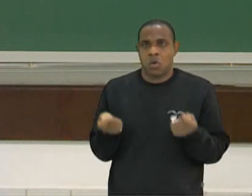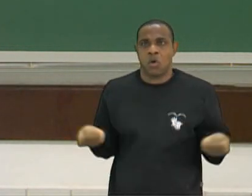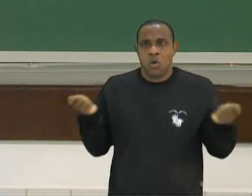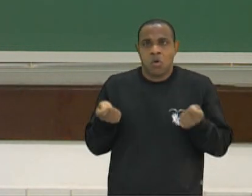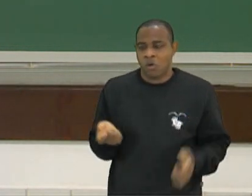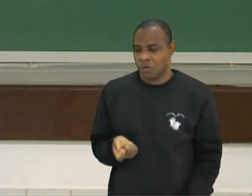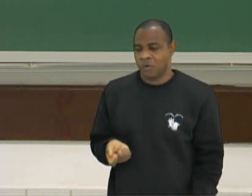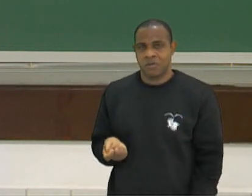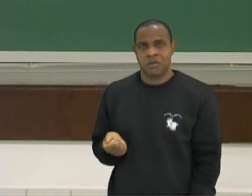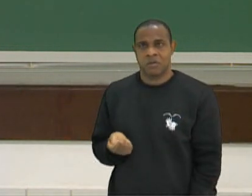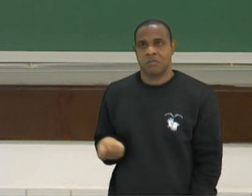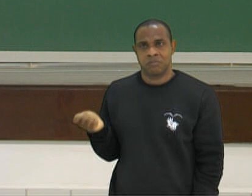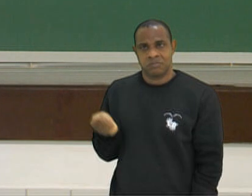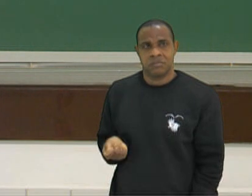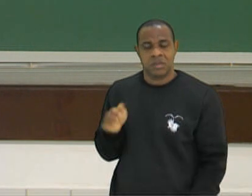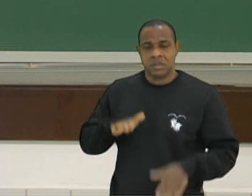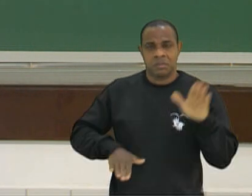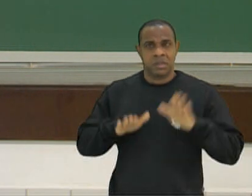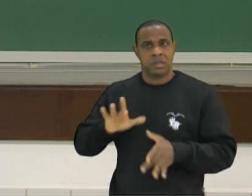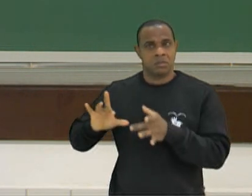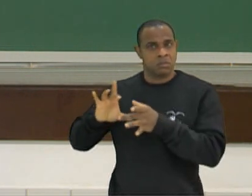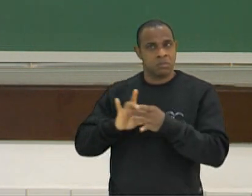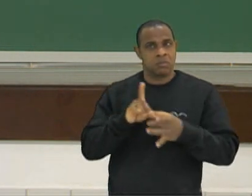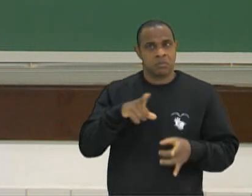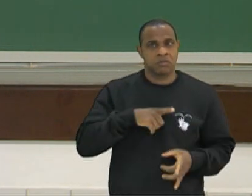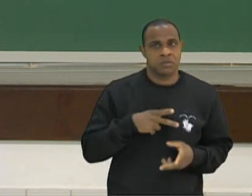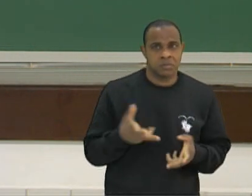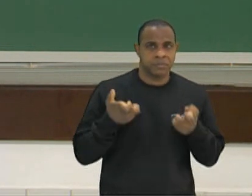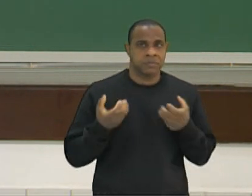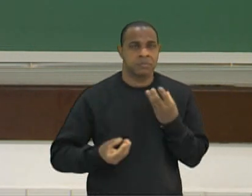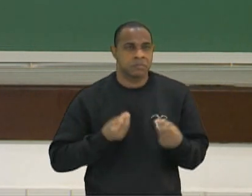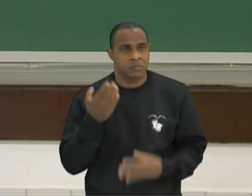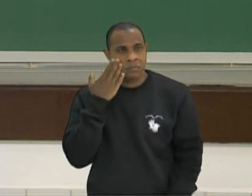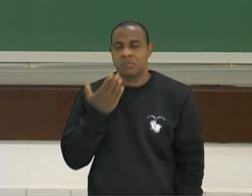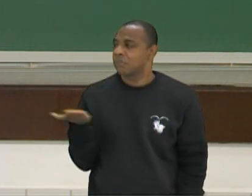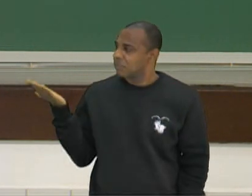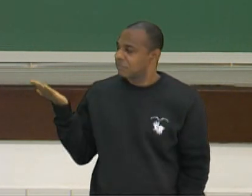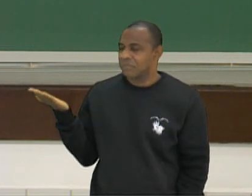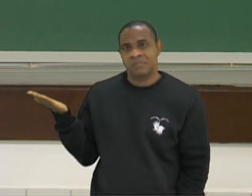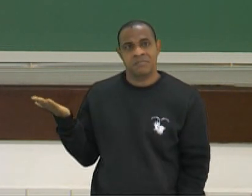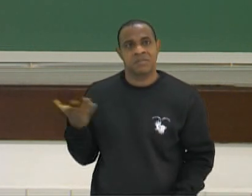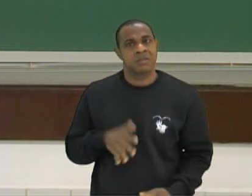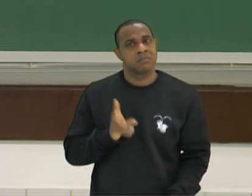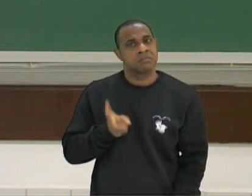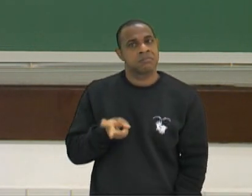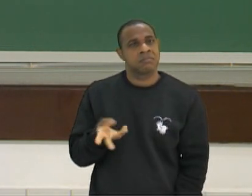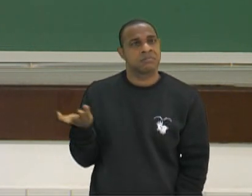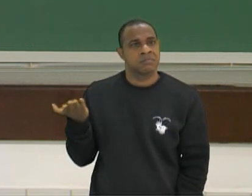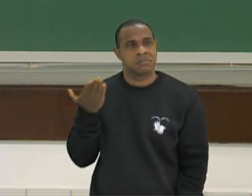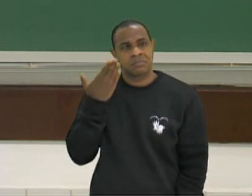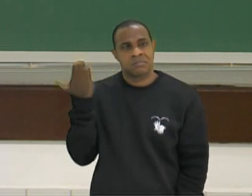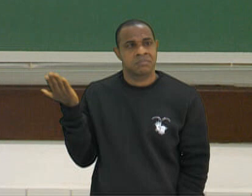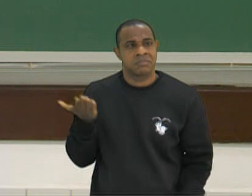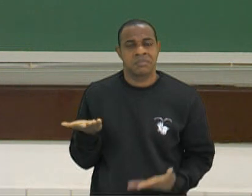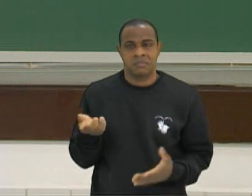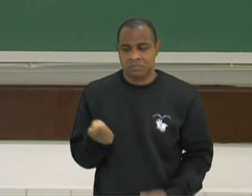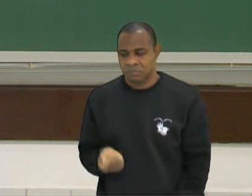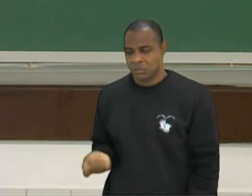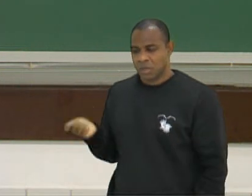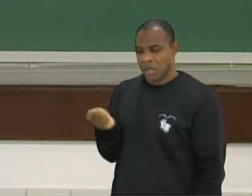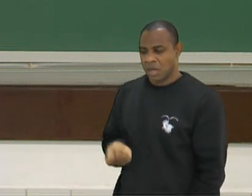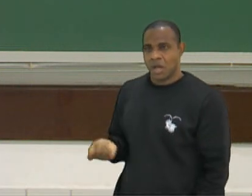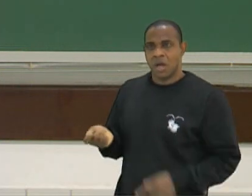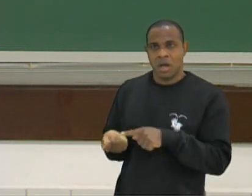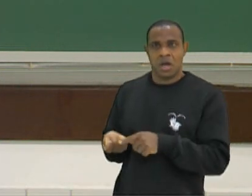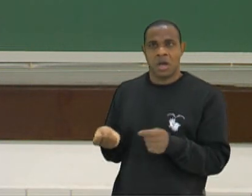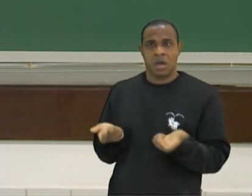Então, depende do contexto que você vai estar analisando, mas o meio vai se manter. Nesse caso, a corda, no outro